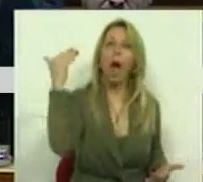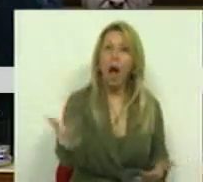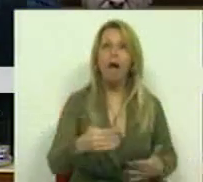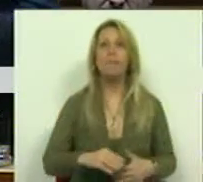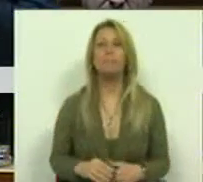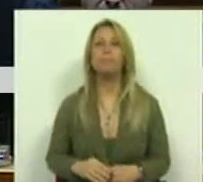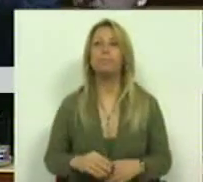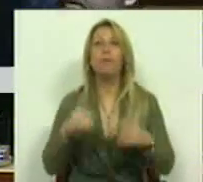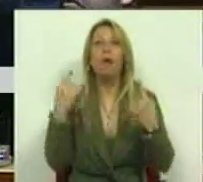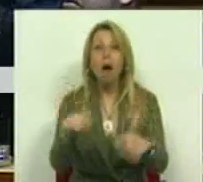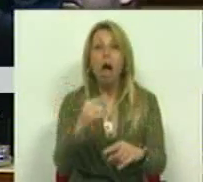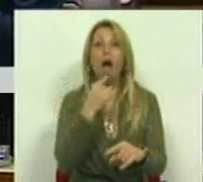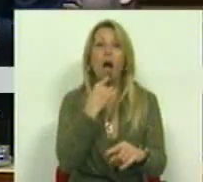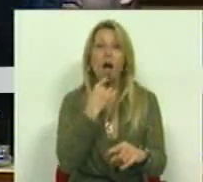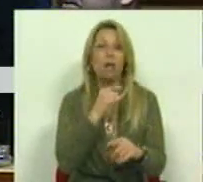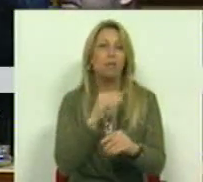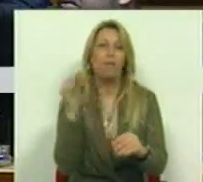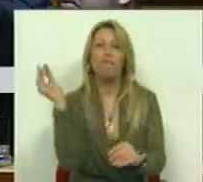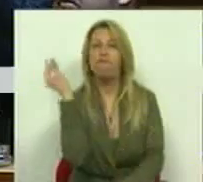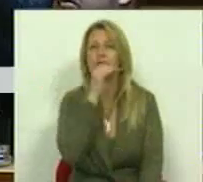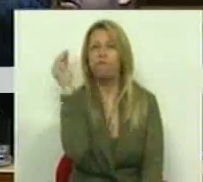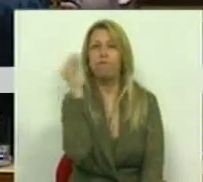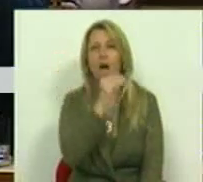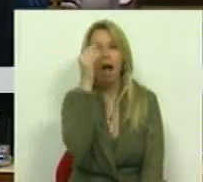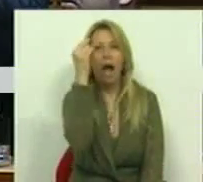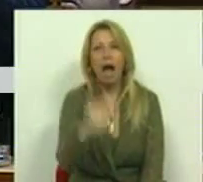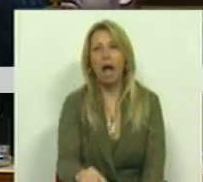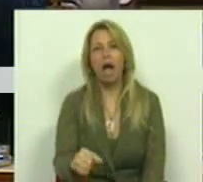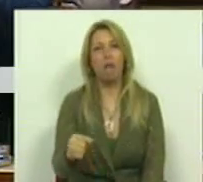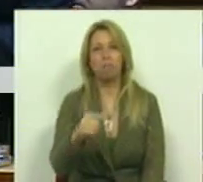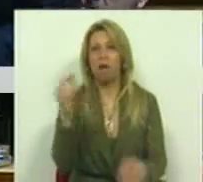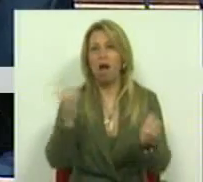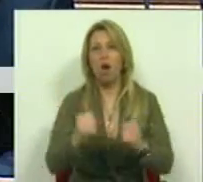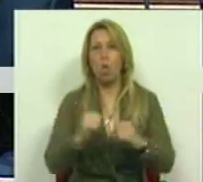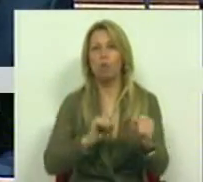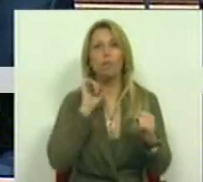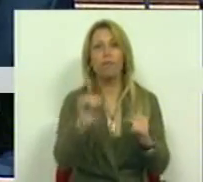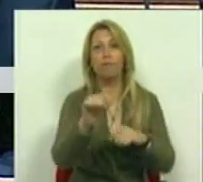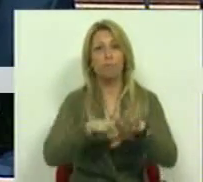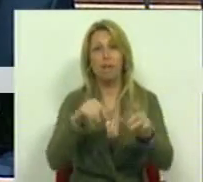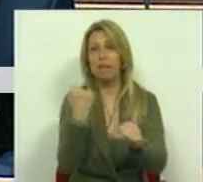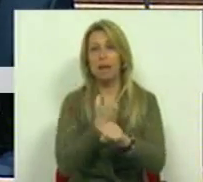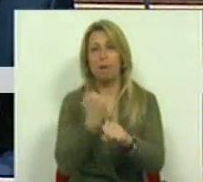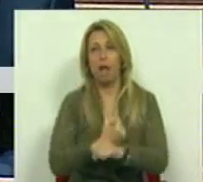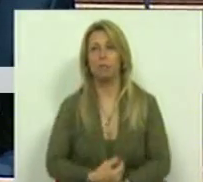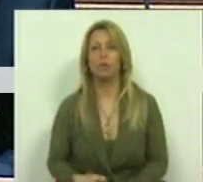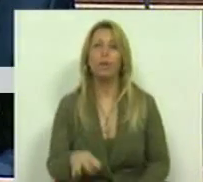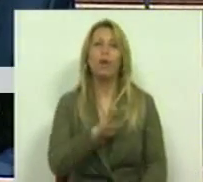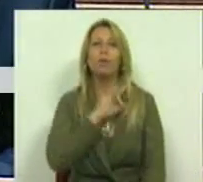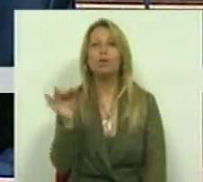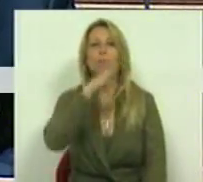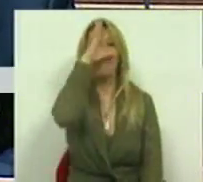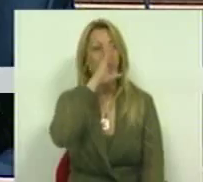há uma enorme hipocrisia que está no seu acordo sobre o trabalho. O Sr. Primeiro-Ministro